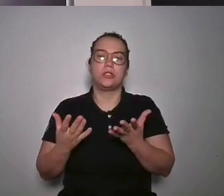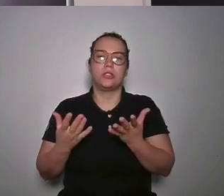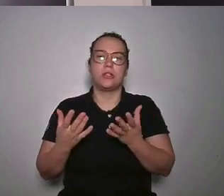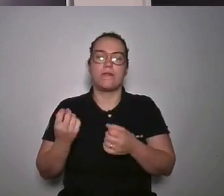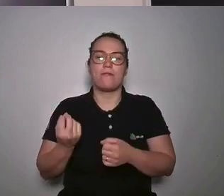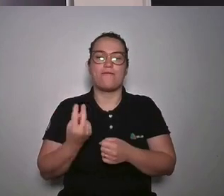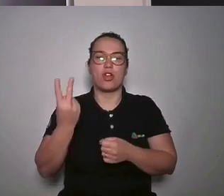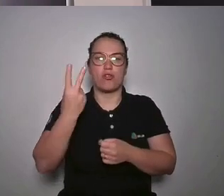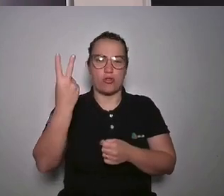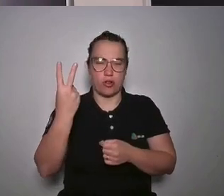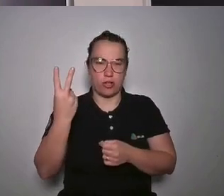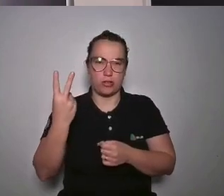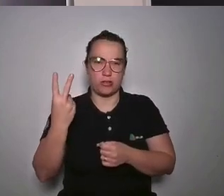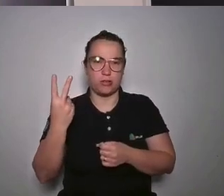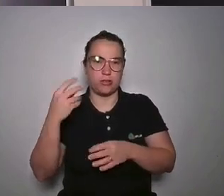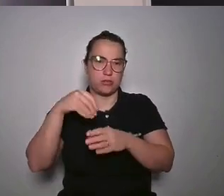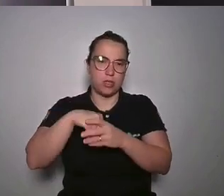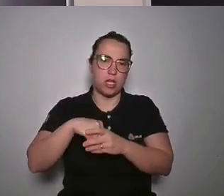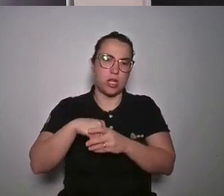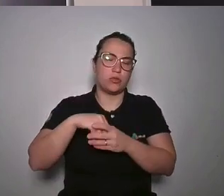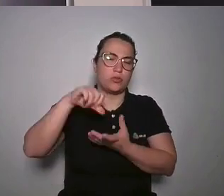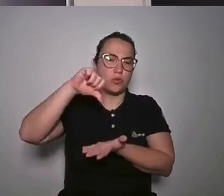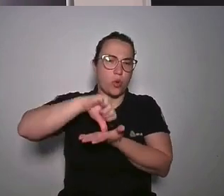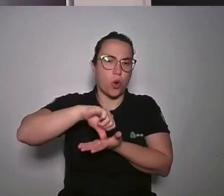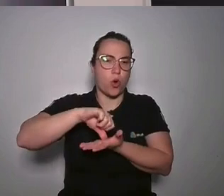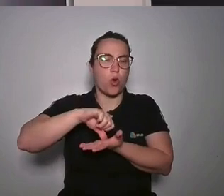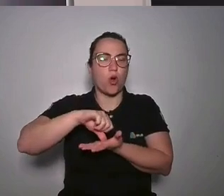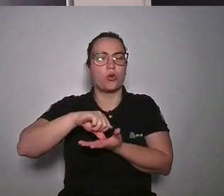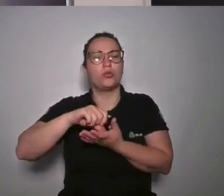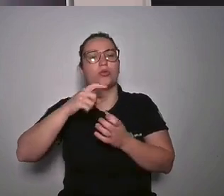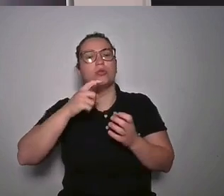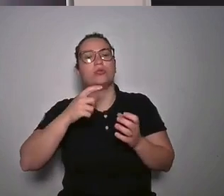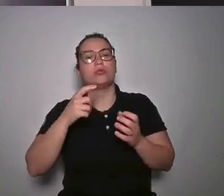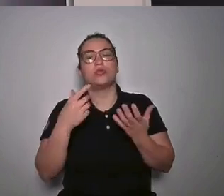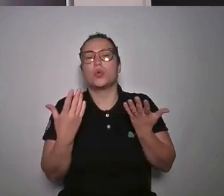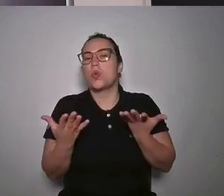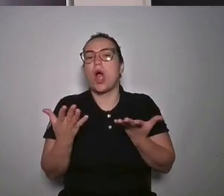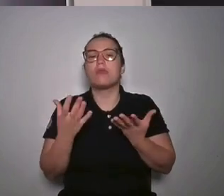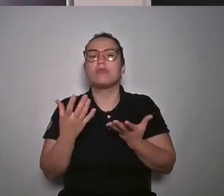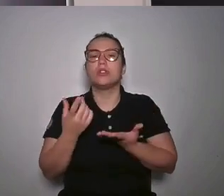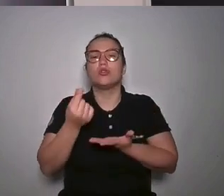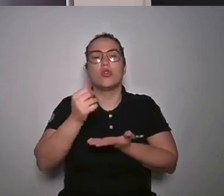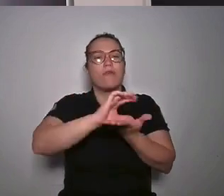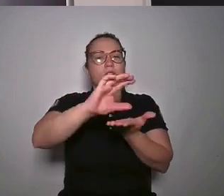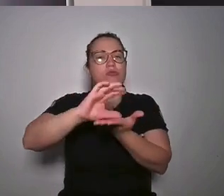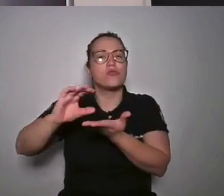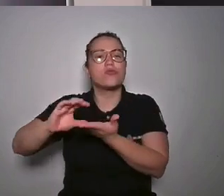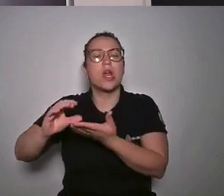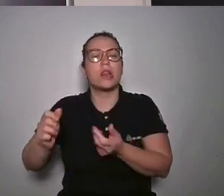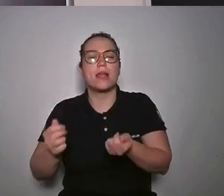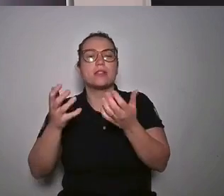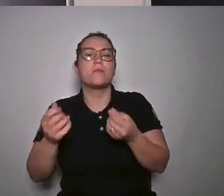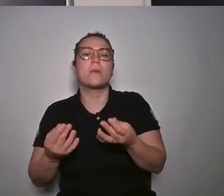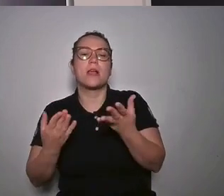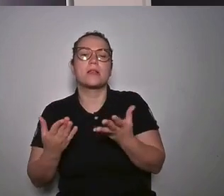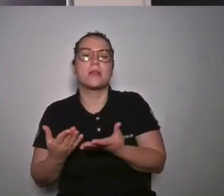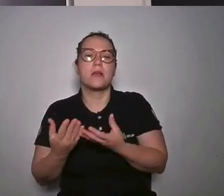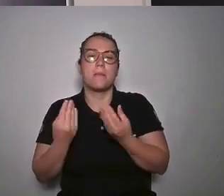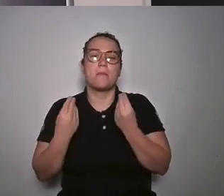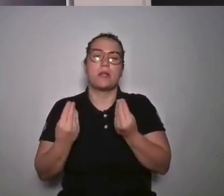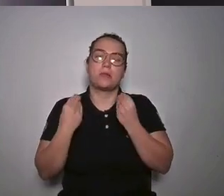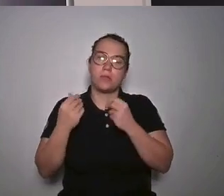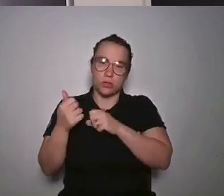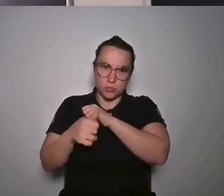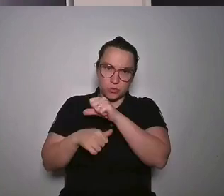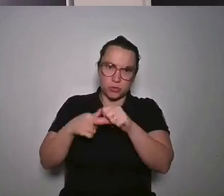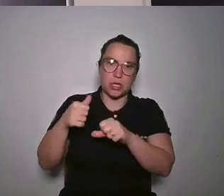valores, dentro dos órgãos, das unidades, das funções, dentro dos elementos de despesa, para que possa rodar